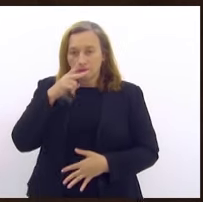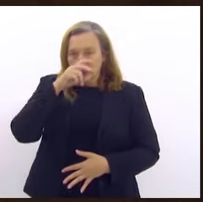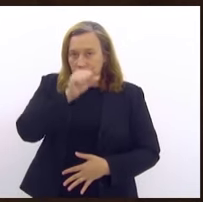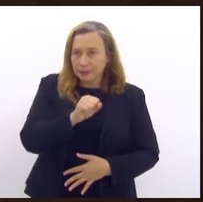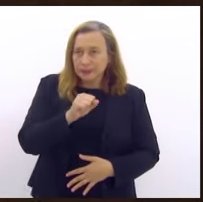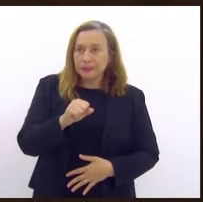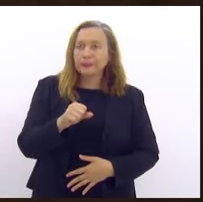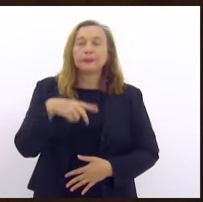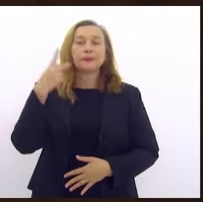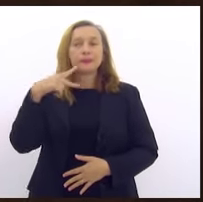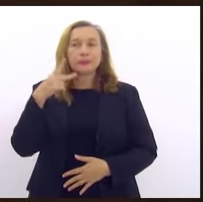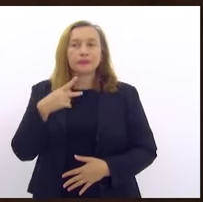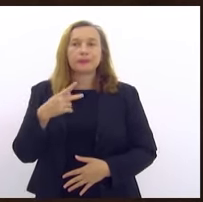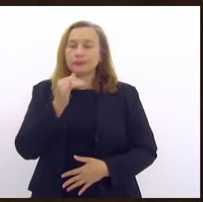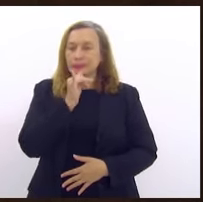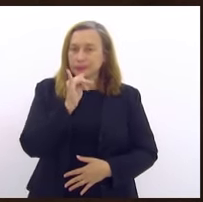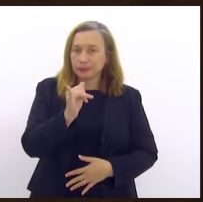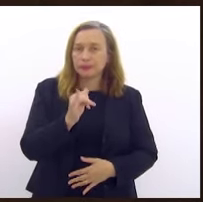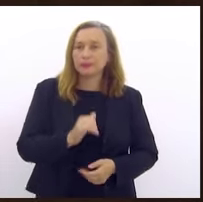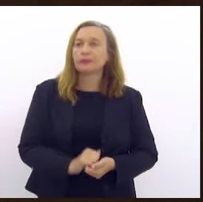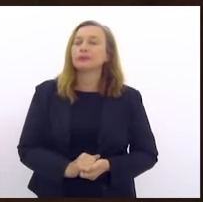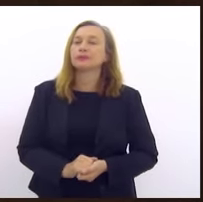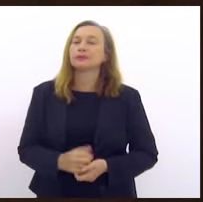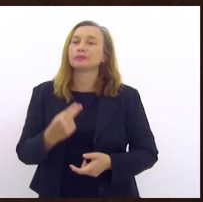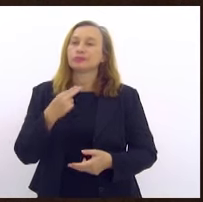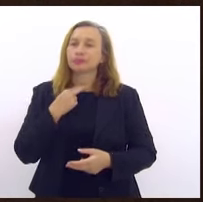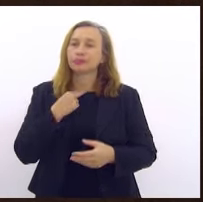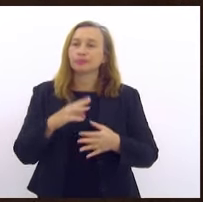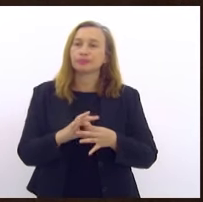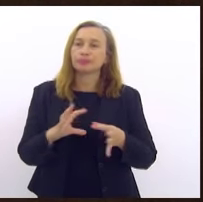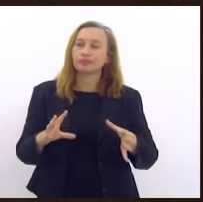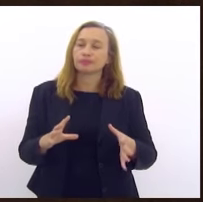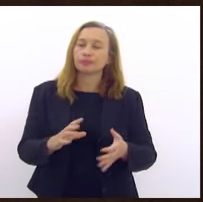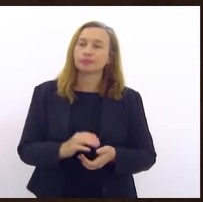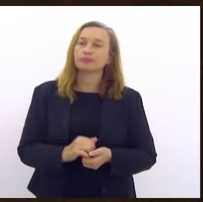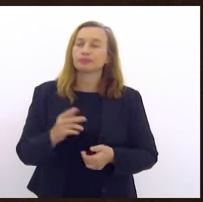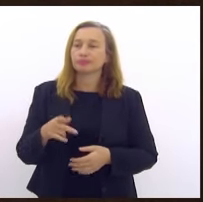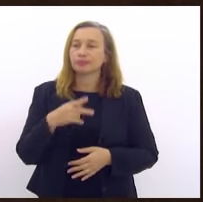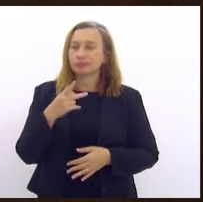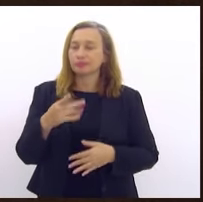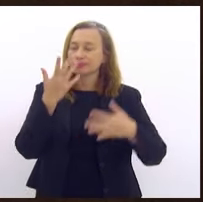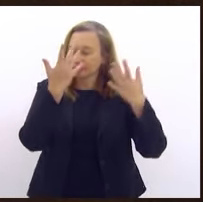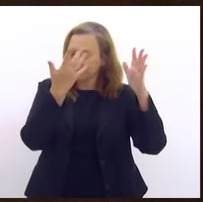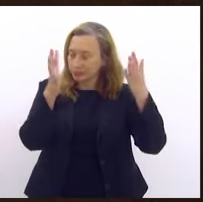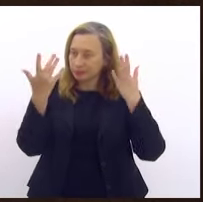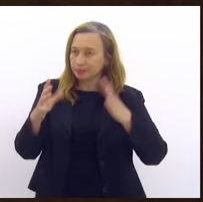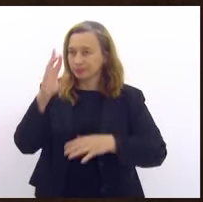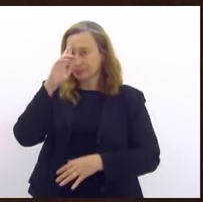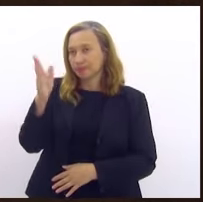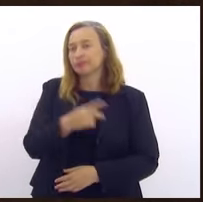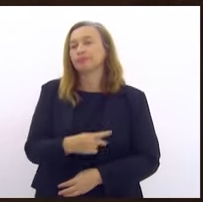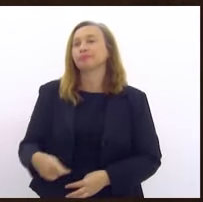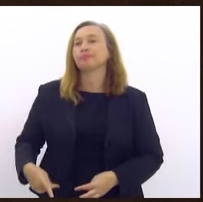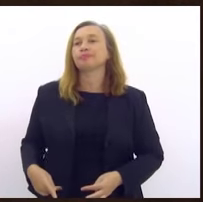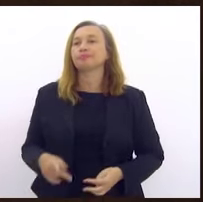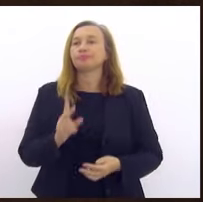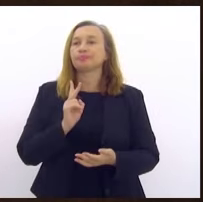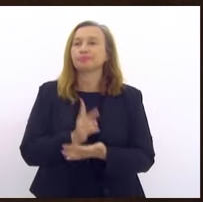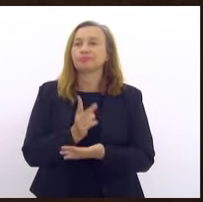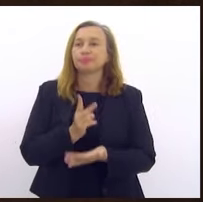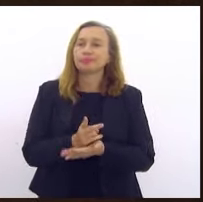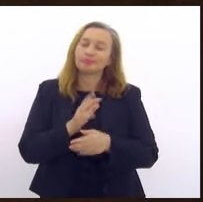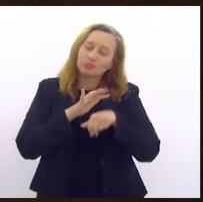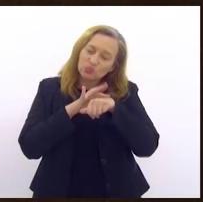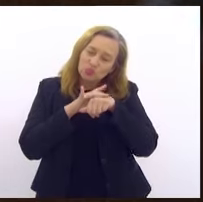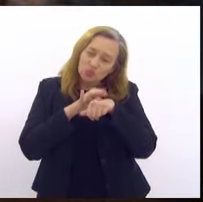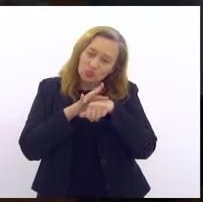o Parlamento Fluminense. E aí eu não poderia deixar de passar essa sessão sem parabenizar a Vossa Excelência, que mesmo doente e